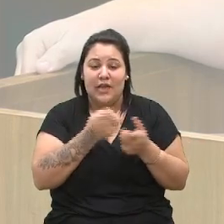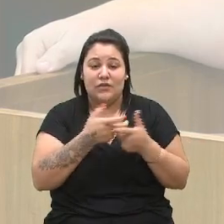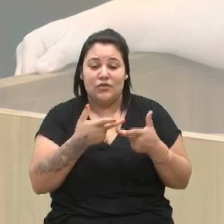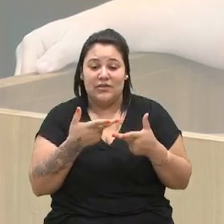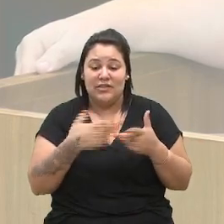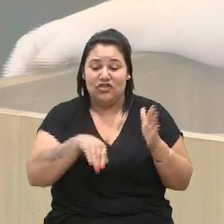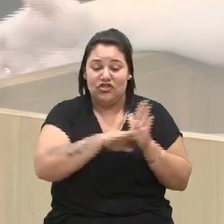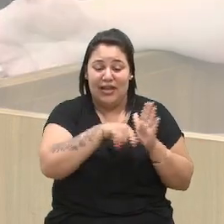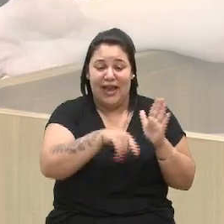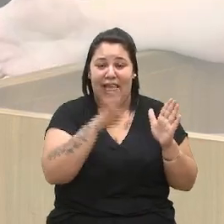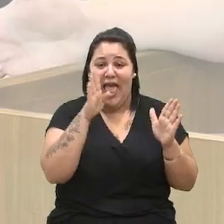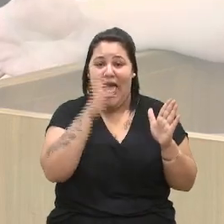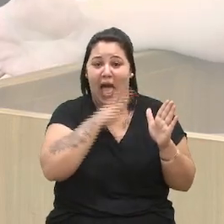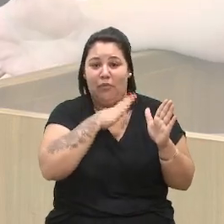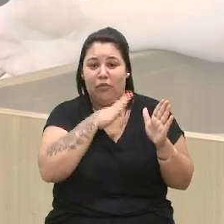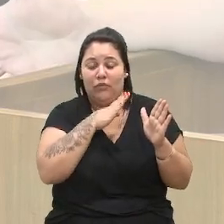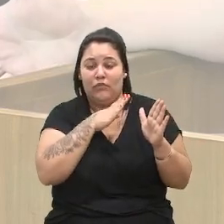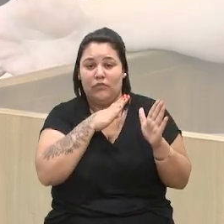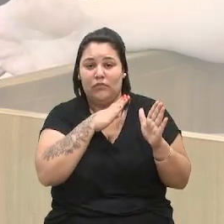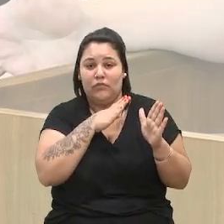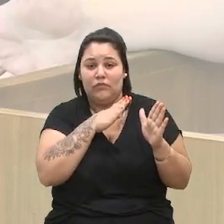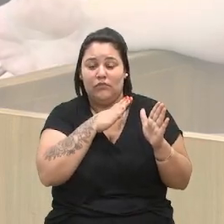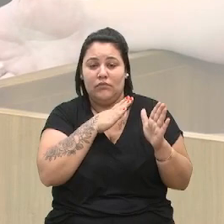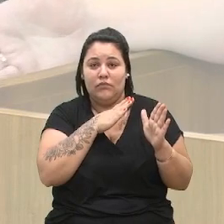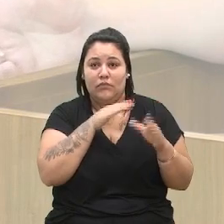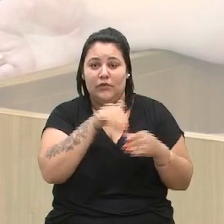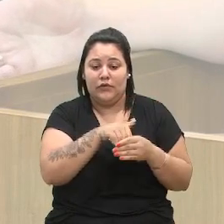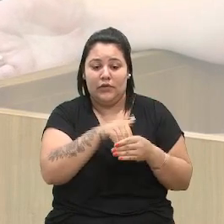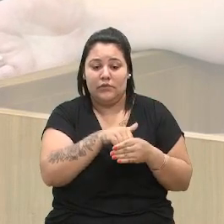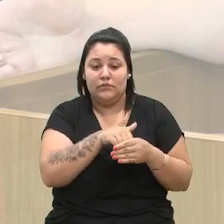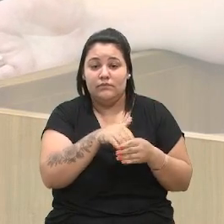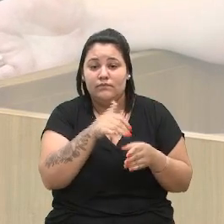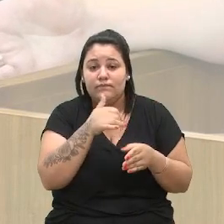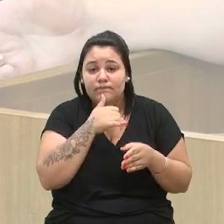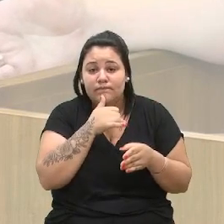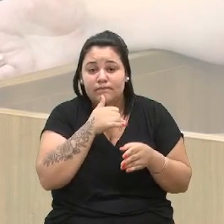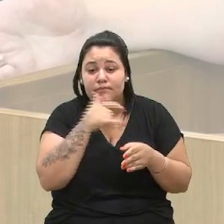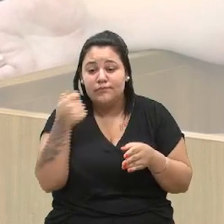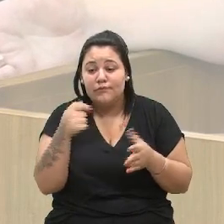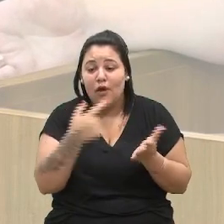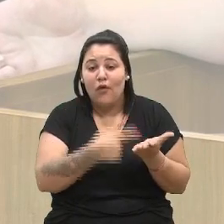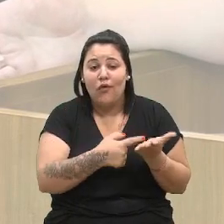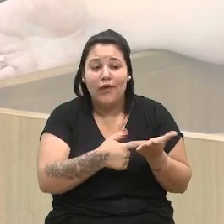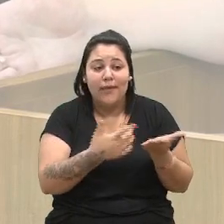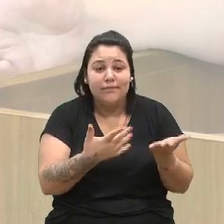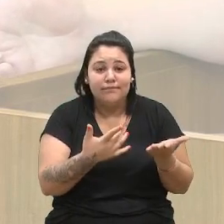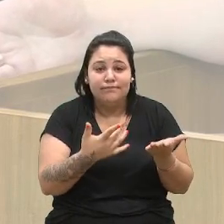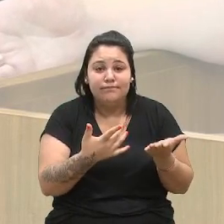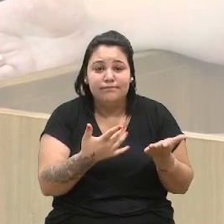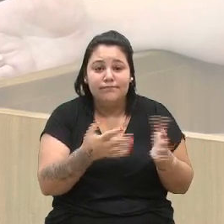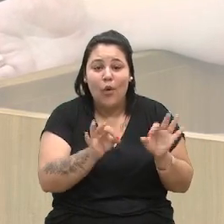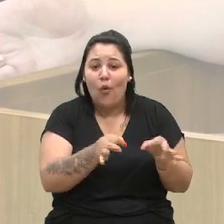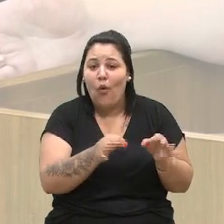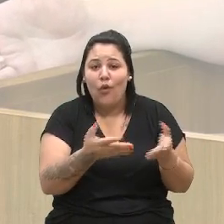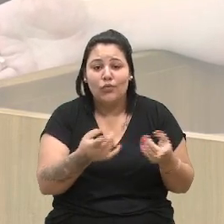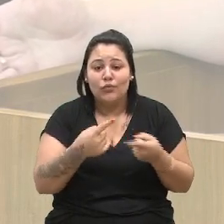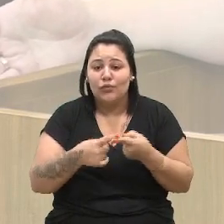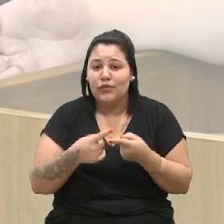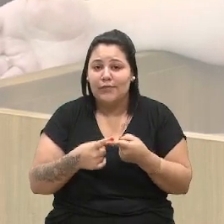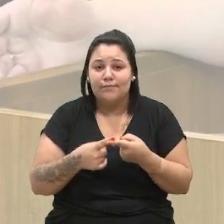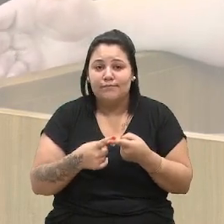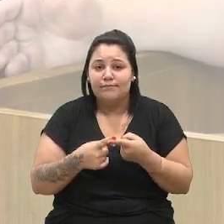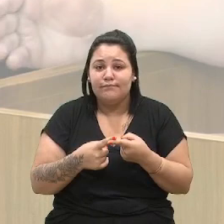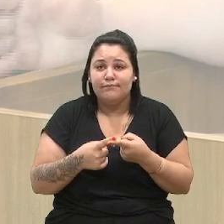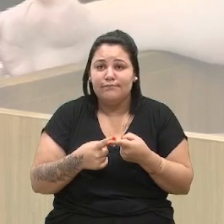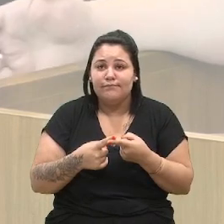afogadilho, e a gente, infelizmente, tem que concordar, porque não são construídas juntos. Ontem,